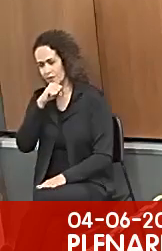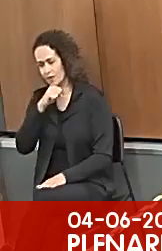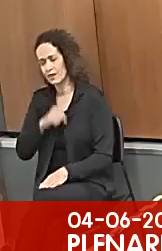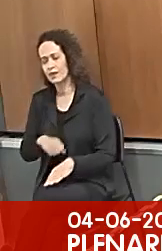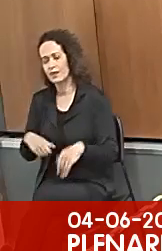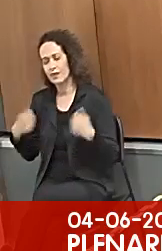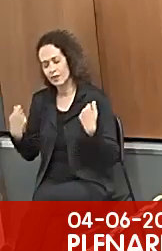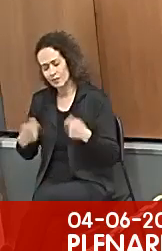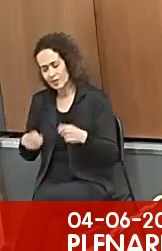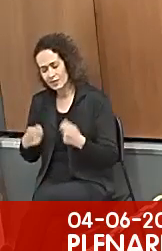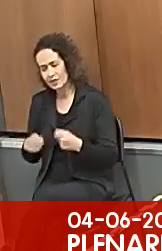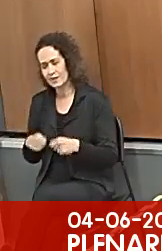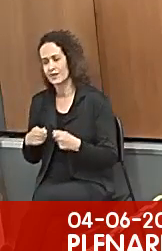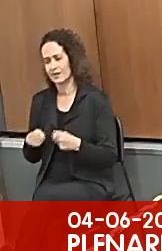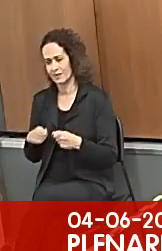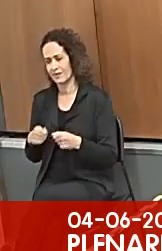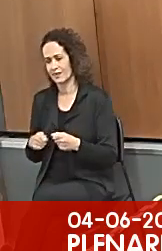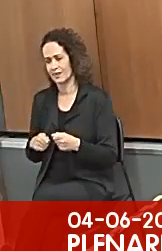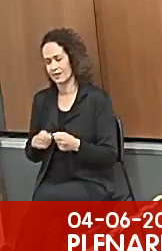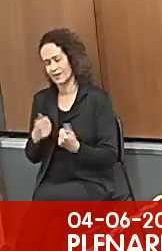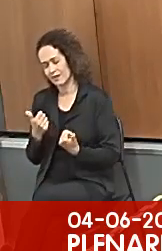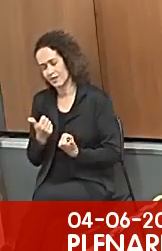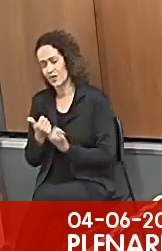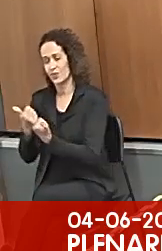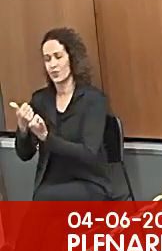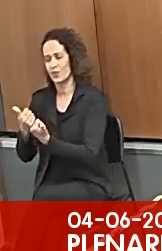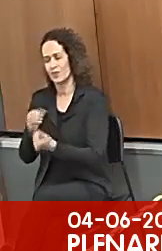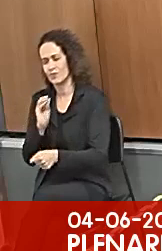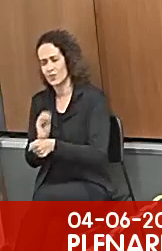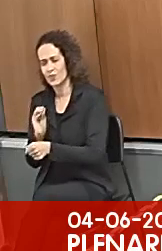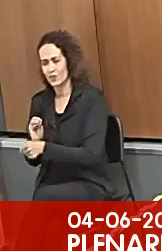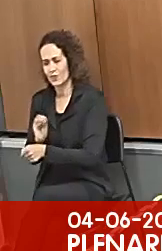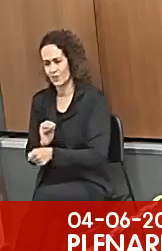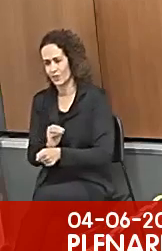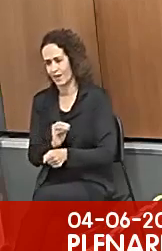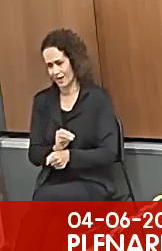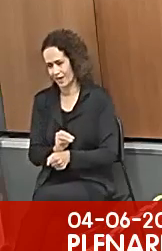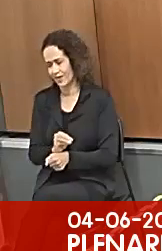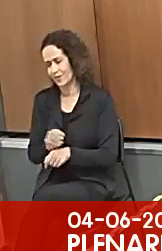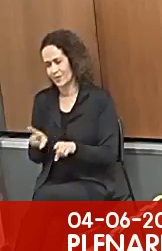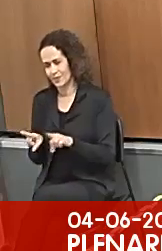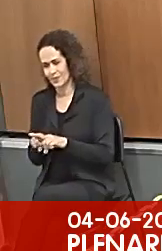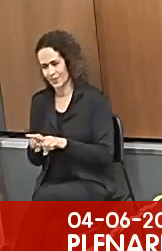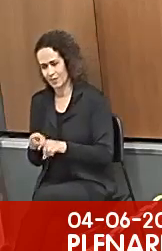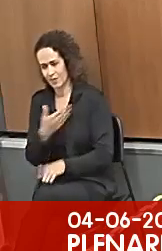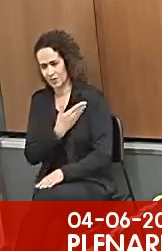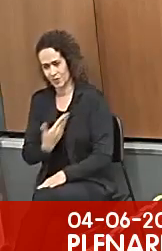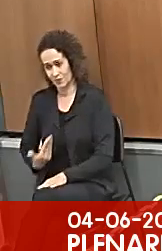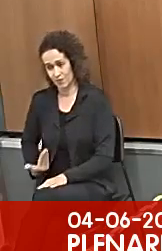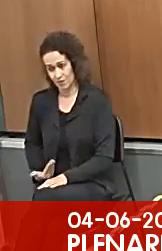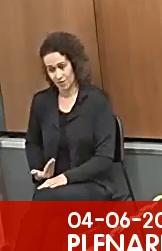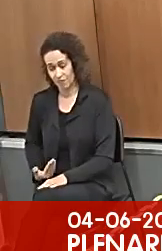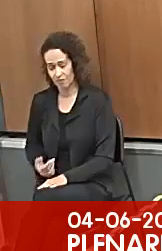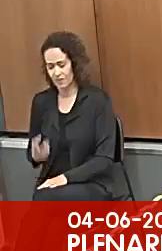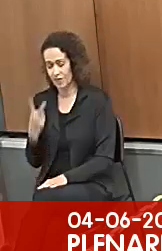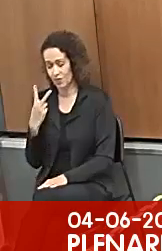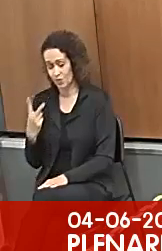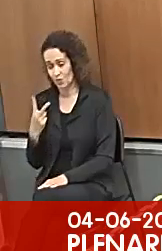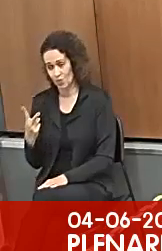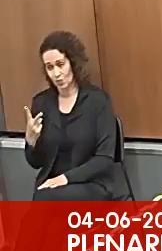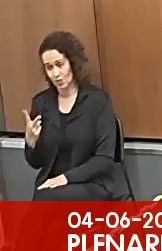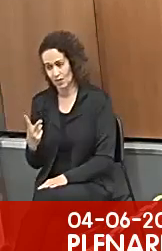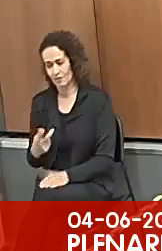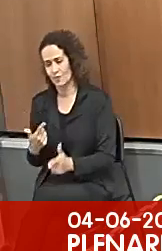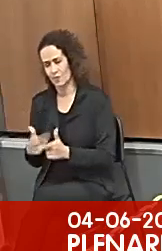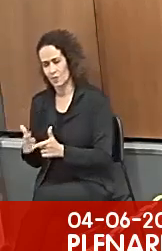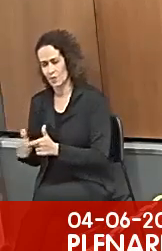daquele momento, daquele amparo, daquele carinho especial pelo poder público. Ela vai enfrentar duas barreiras. A da criação,